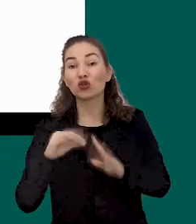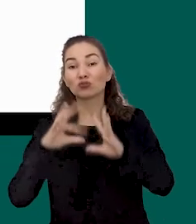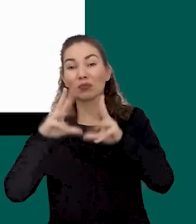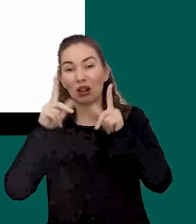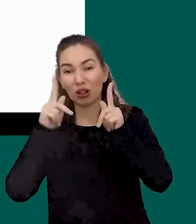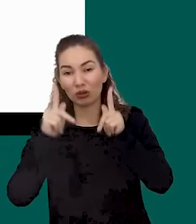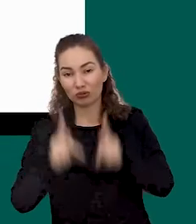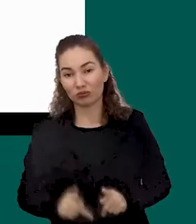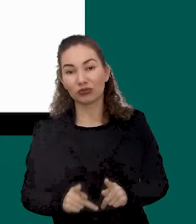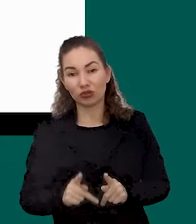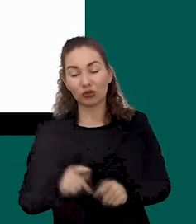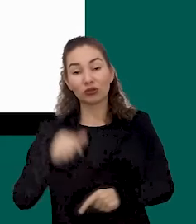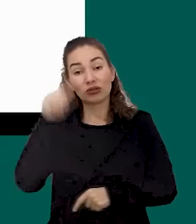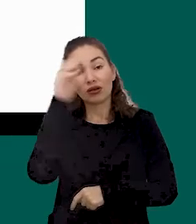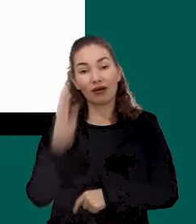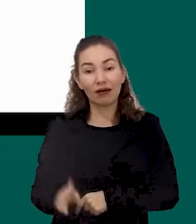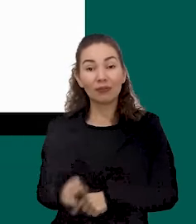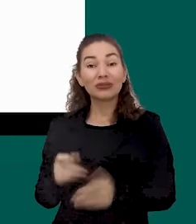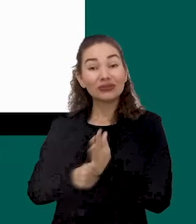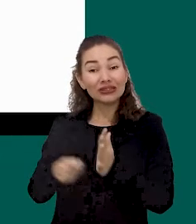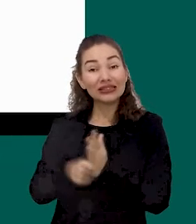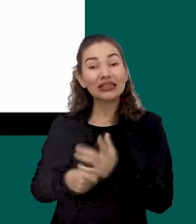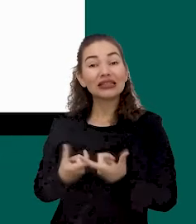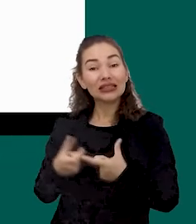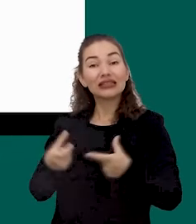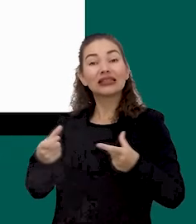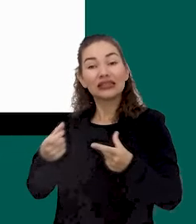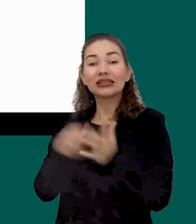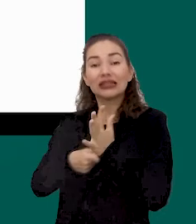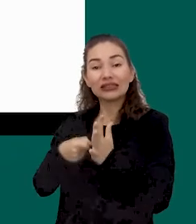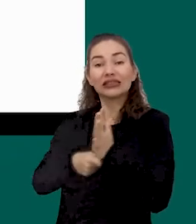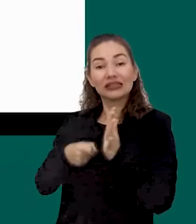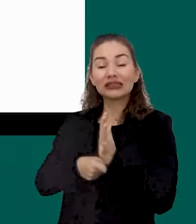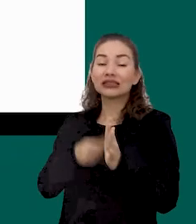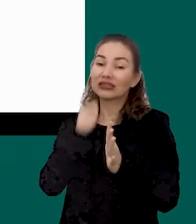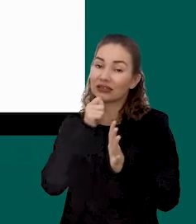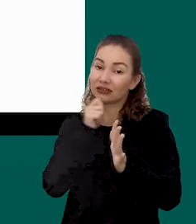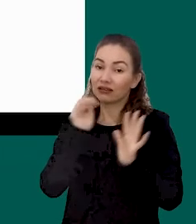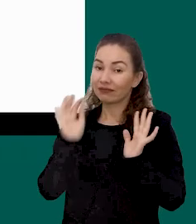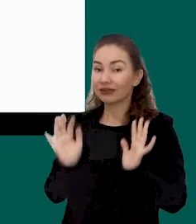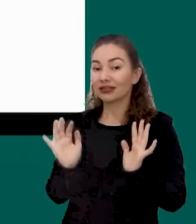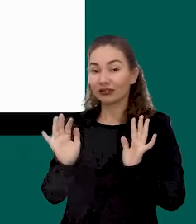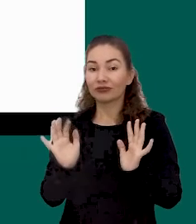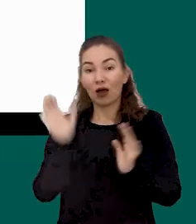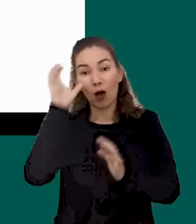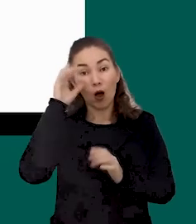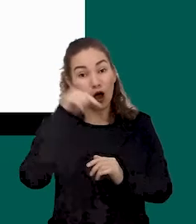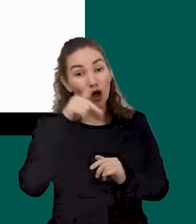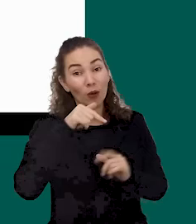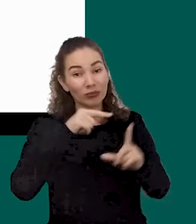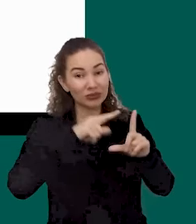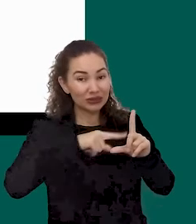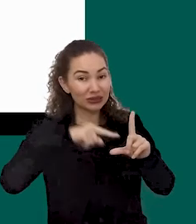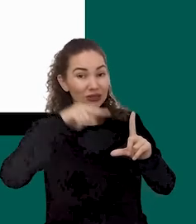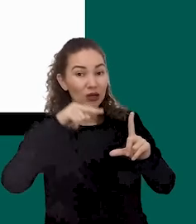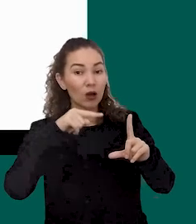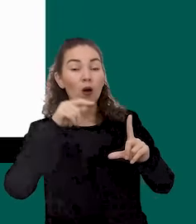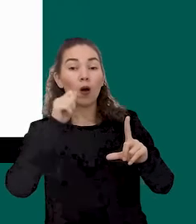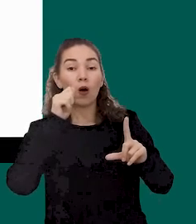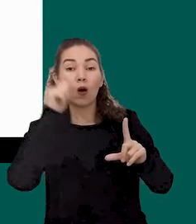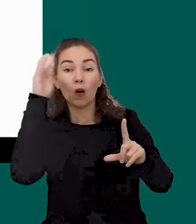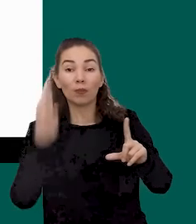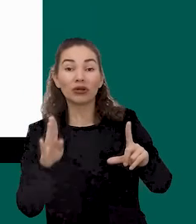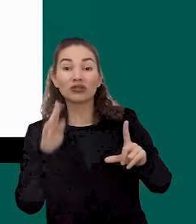pessoas, e o Brasil está tentando crescer também, né, não sei se vocês conseguem observar aí na curva, o Brasil é o